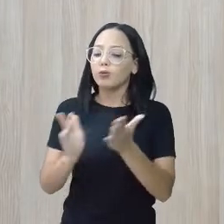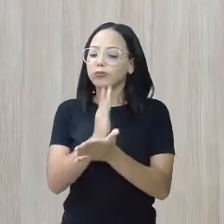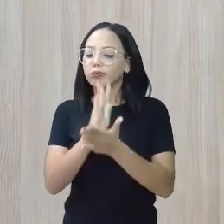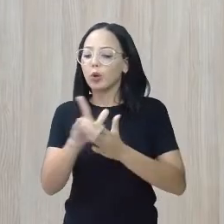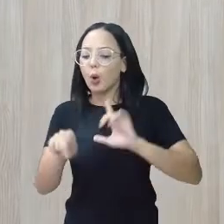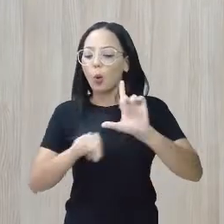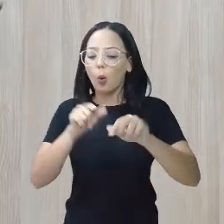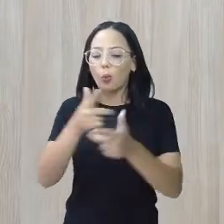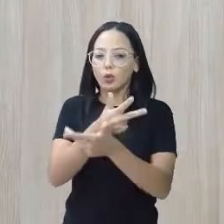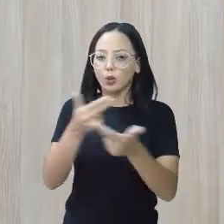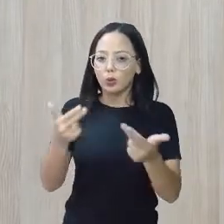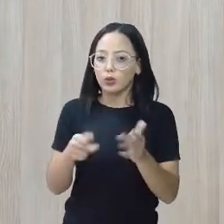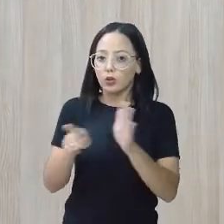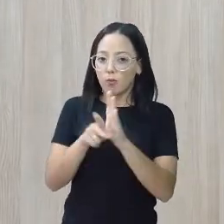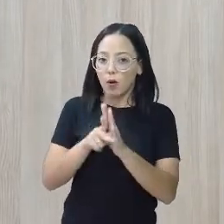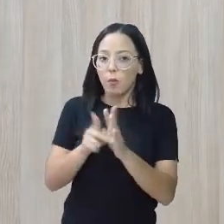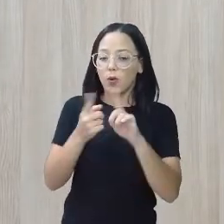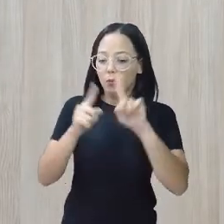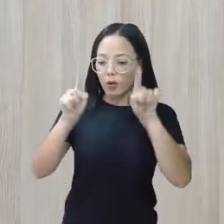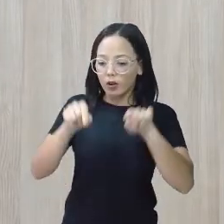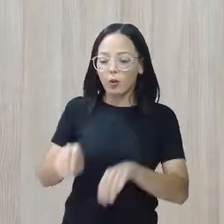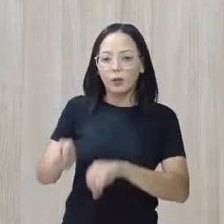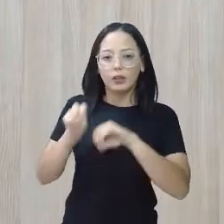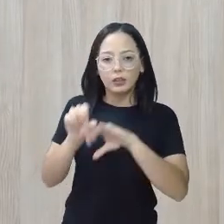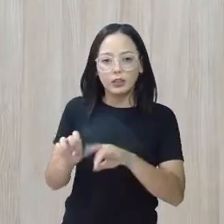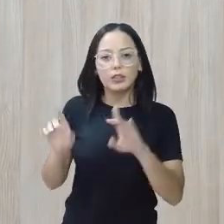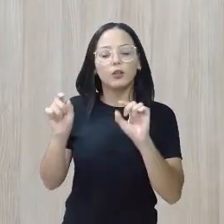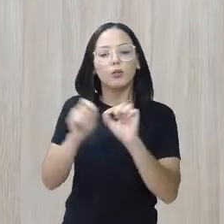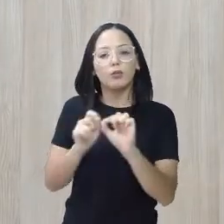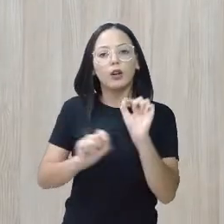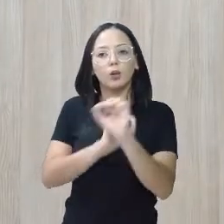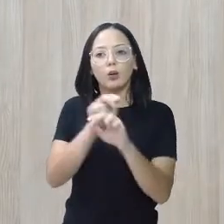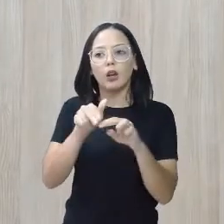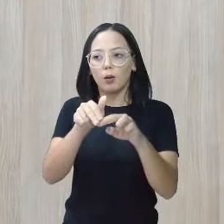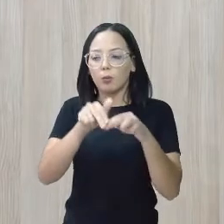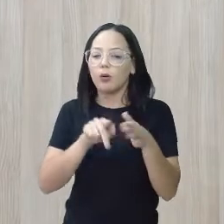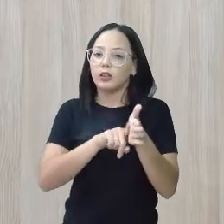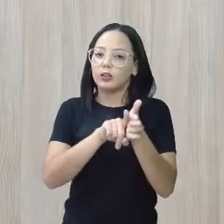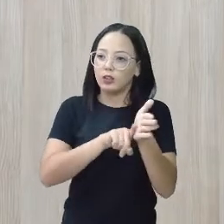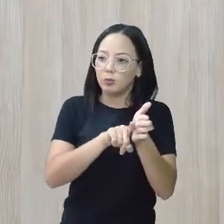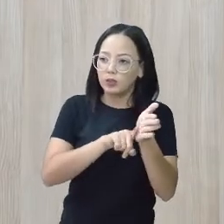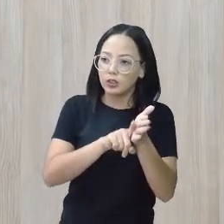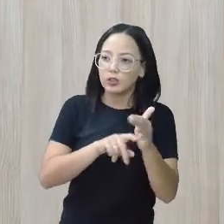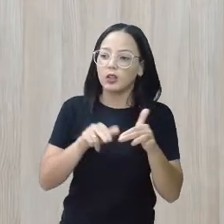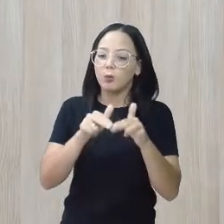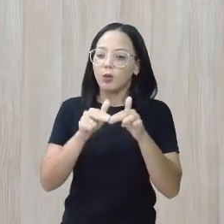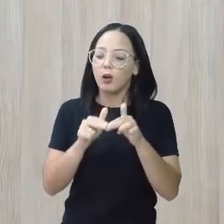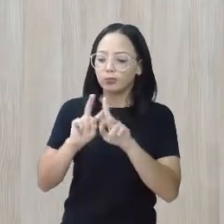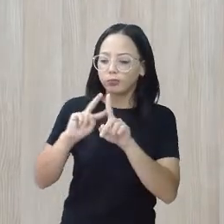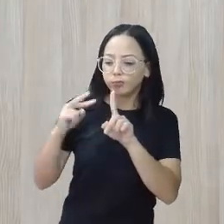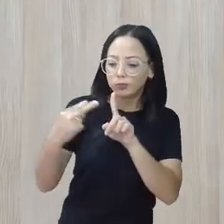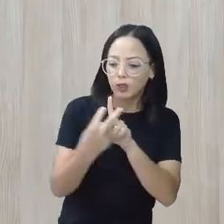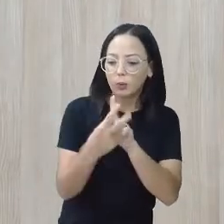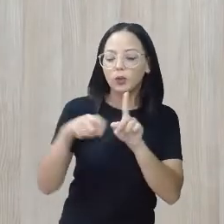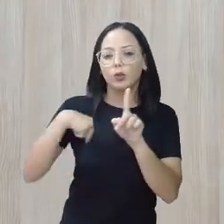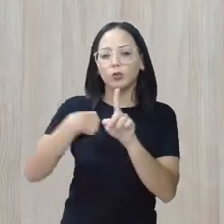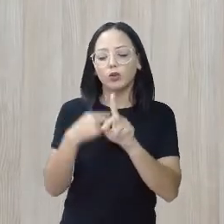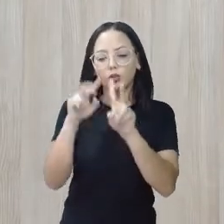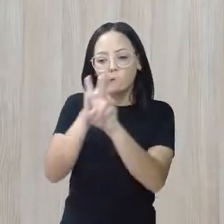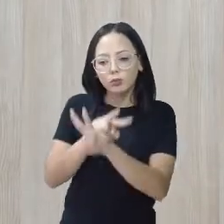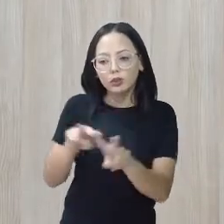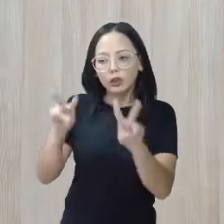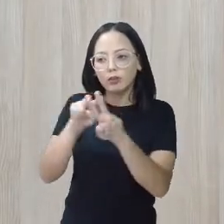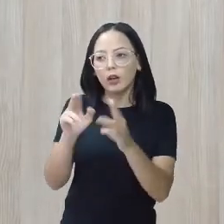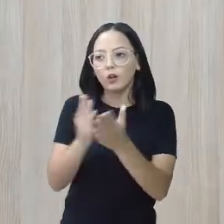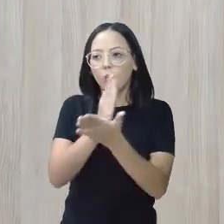decisões. Programas de ensino como esse, por exemplo, foi feito através de uma pesquisa, através de percepções. A gente tem observado aí